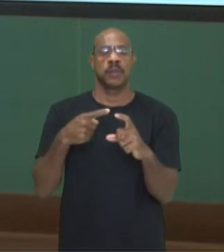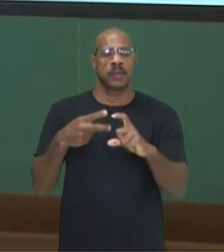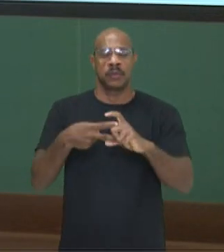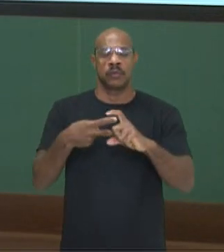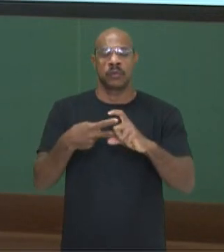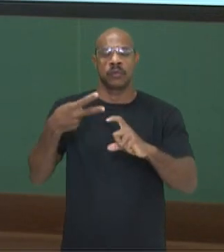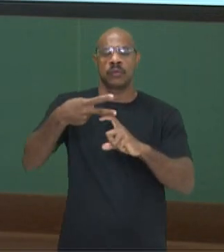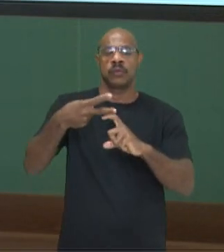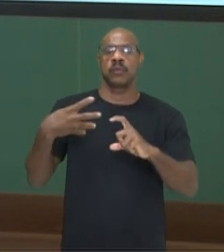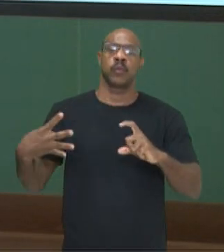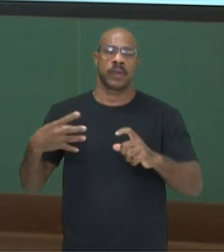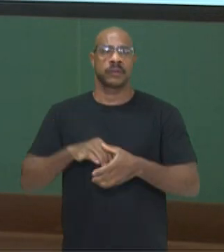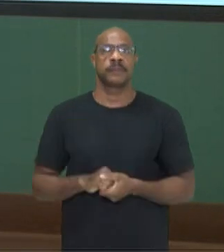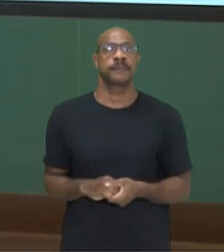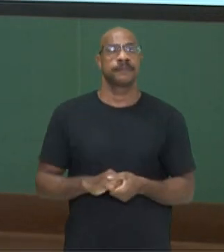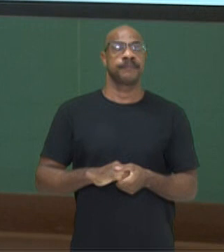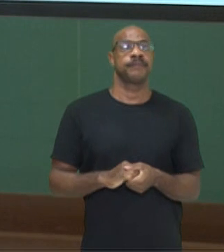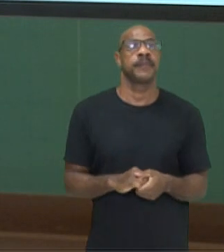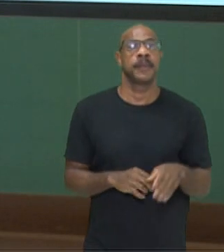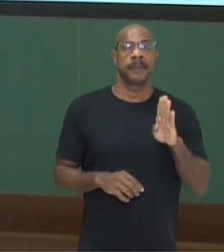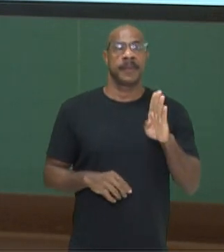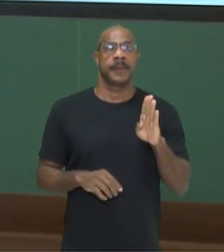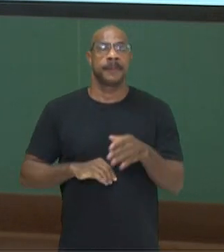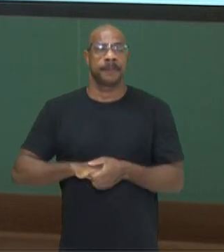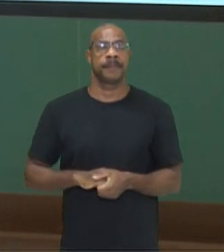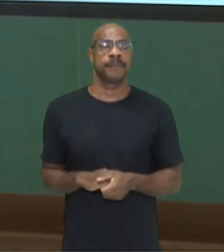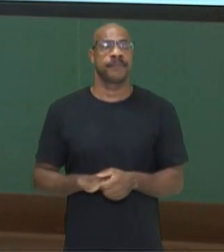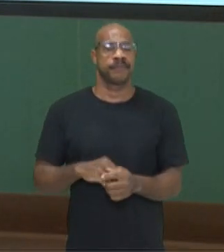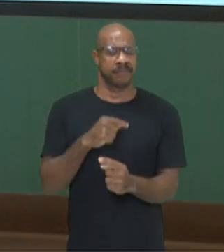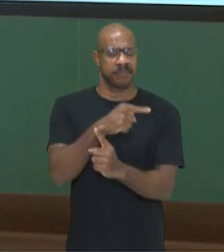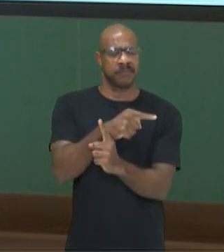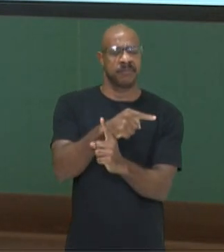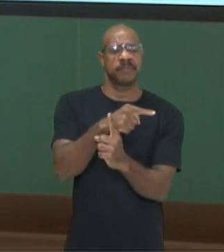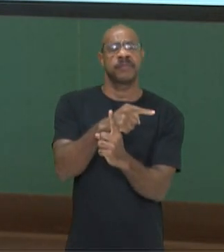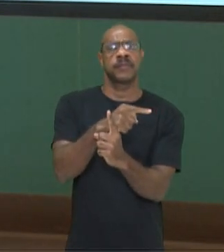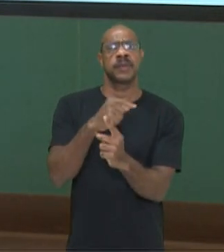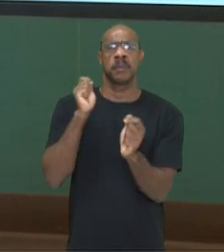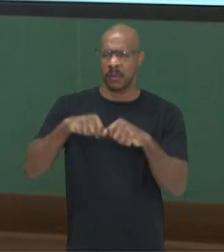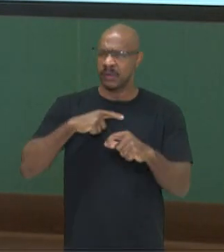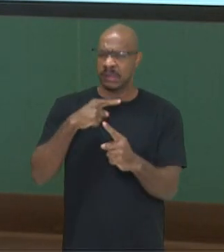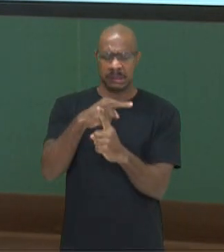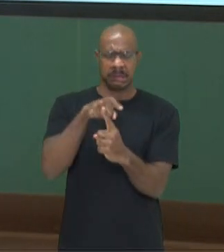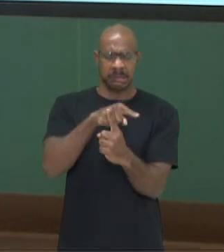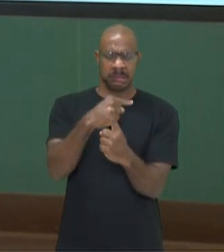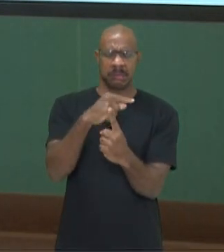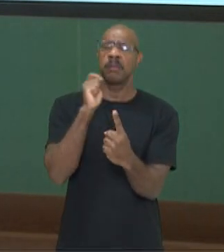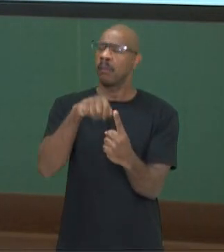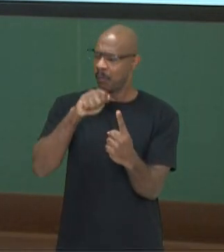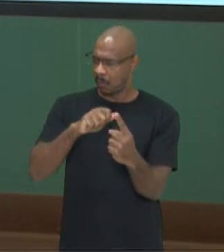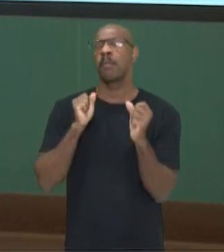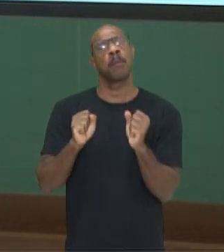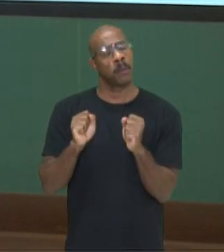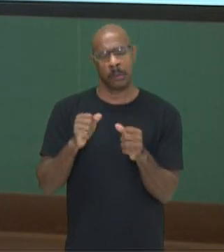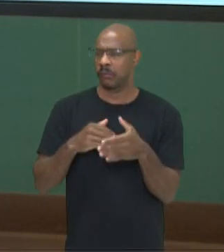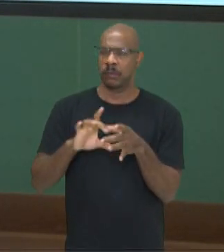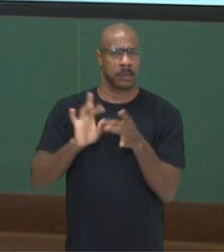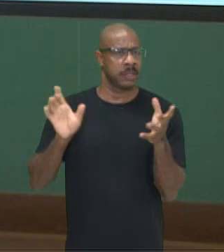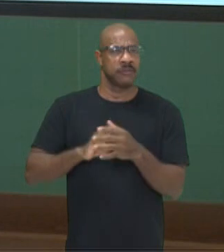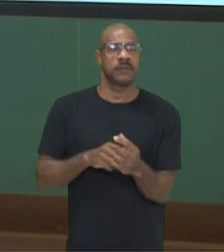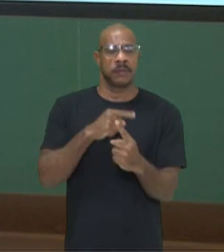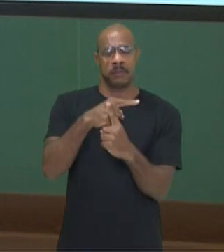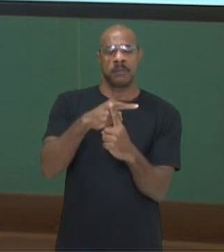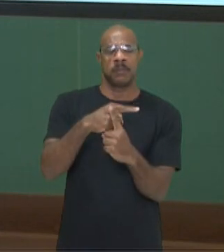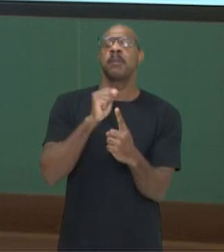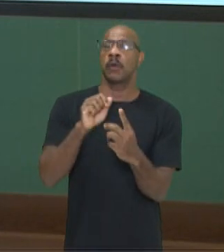quadrado é 4. Na letra B, eu posso ter esse sinalzinho aqui fora? Posso, né? O sinal de menos